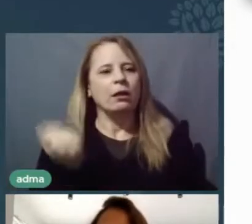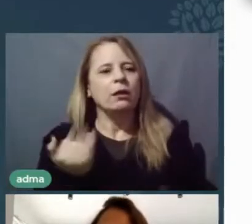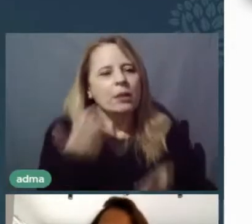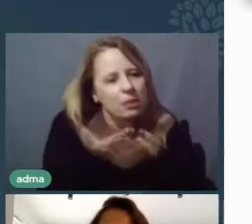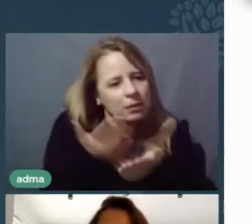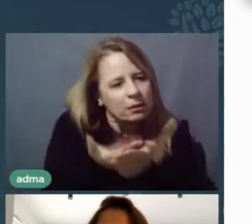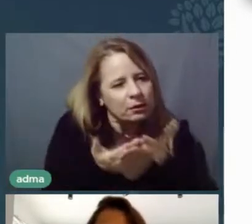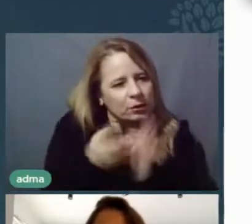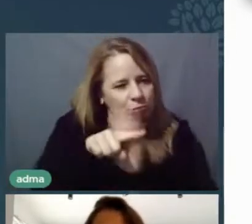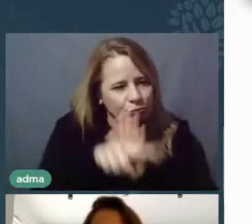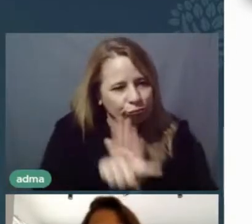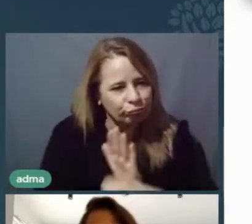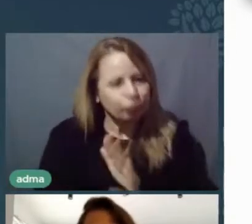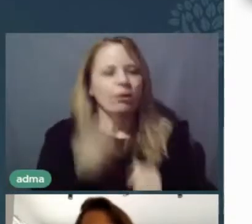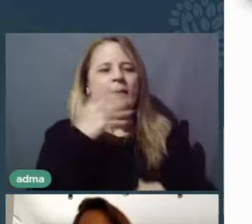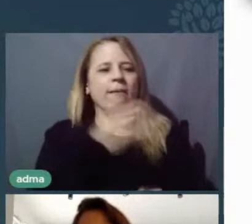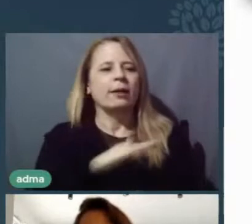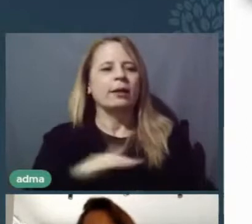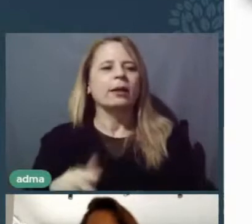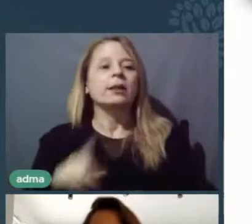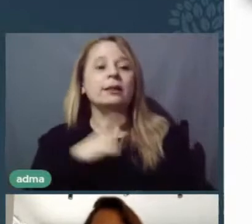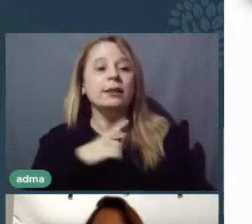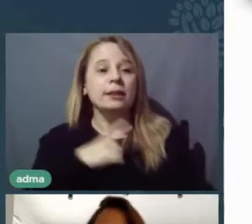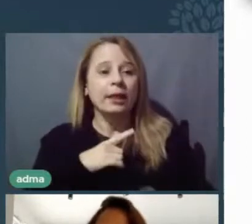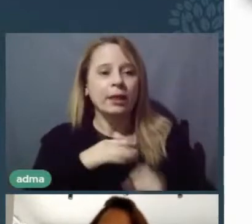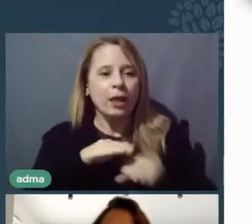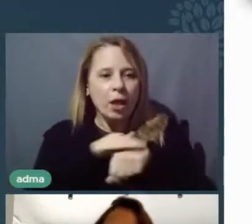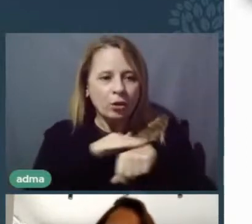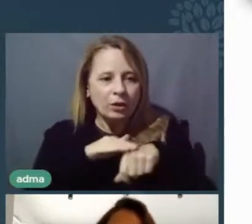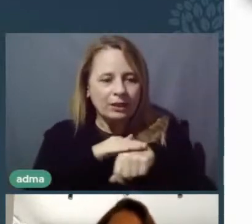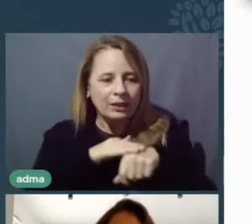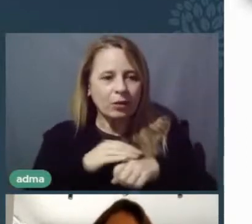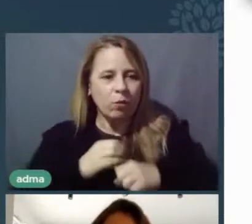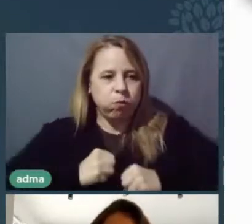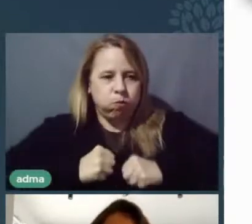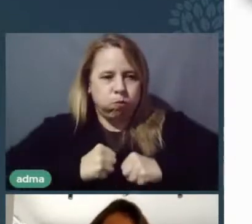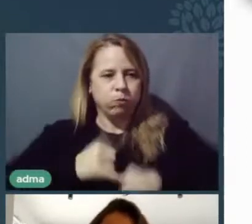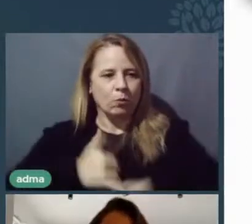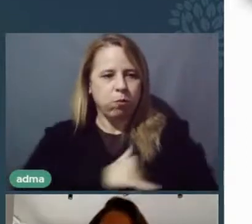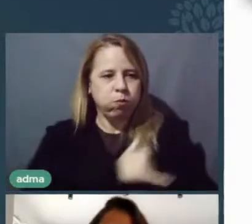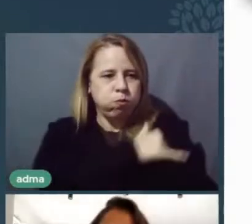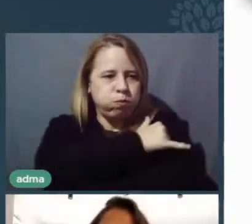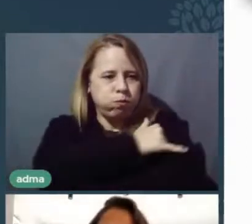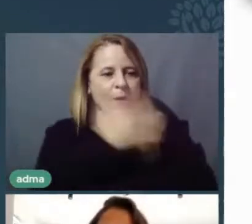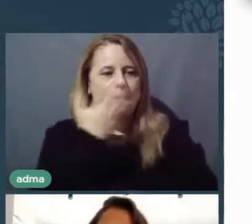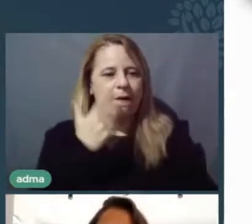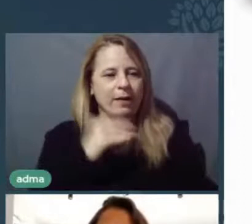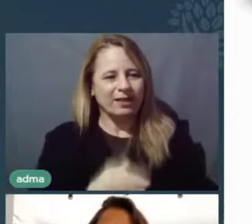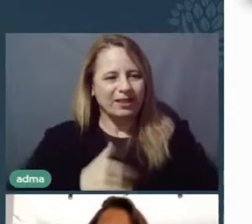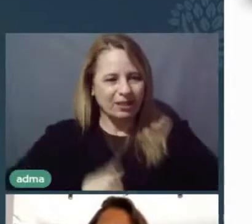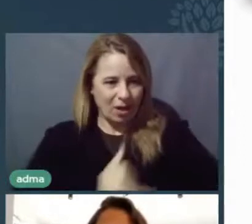que crianças que têm aumento do tecido adiposo, que são sobrepeso ou crianças obesas,